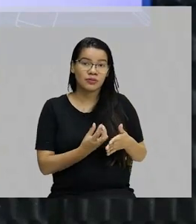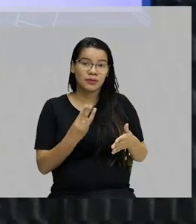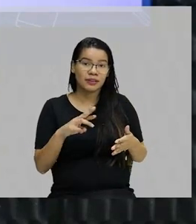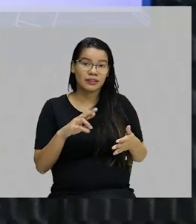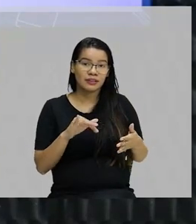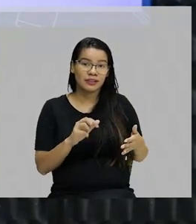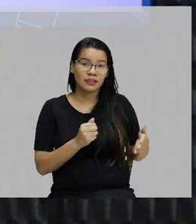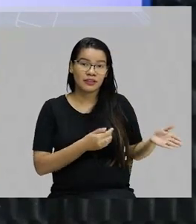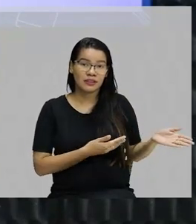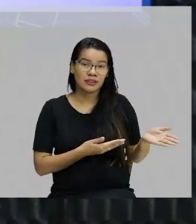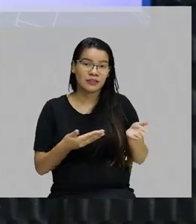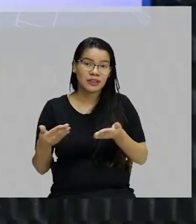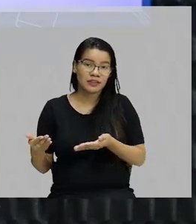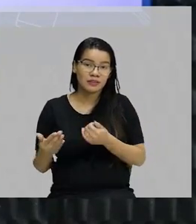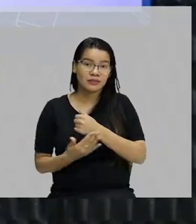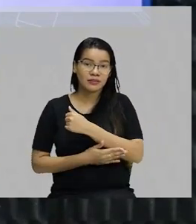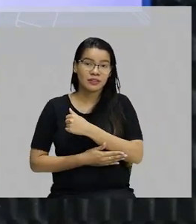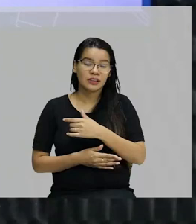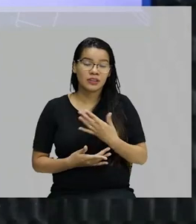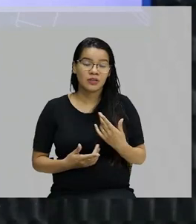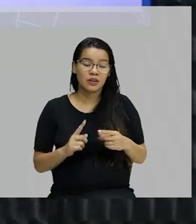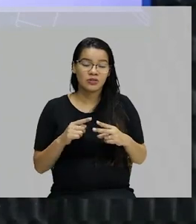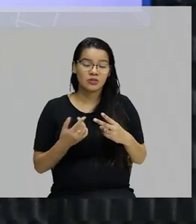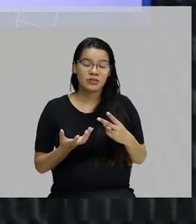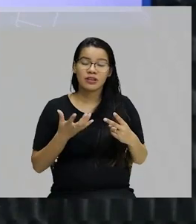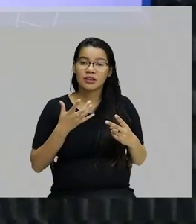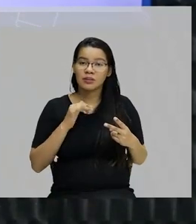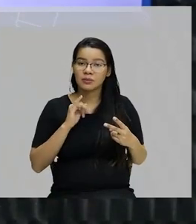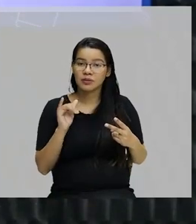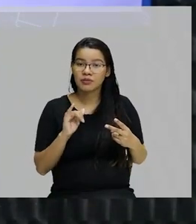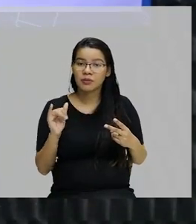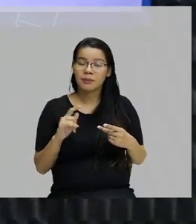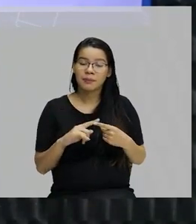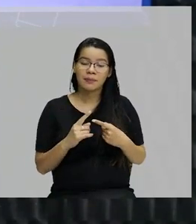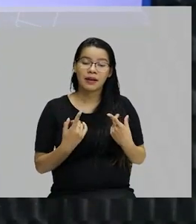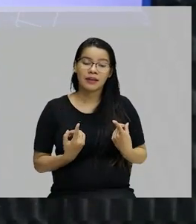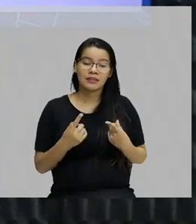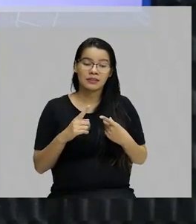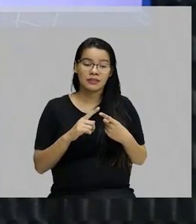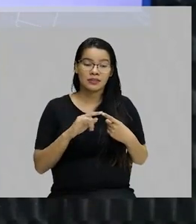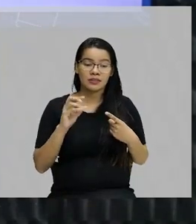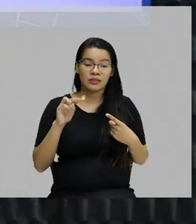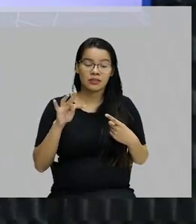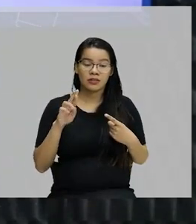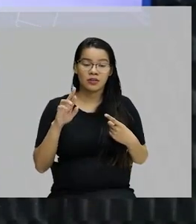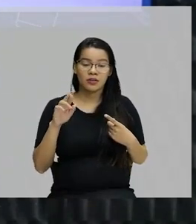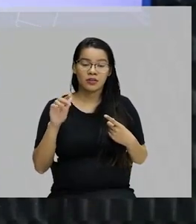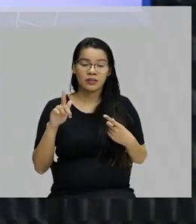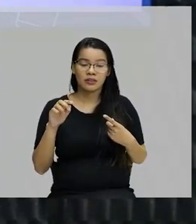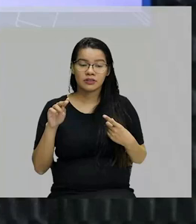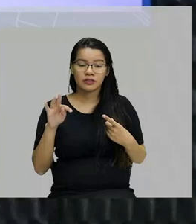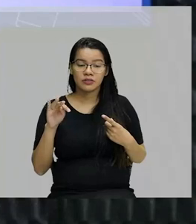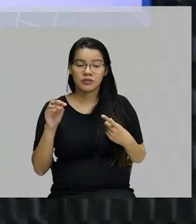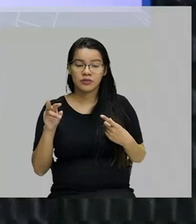querem uma informação todas duas buscam uma informação só que na interrogativa direta ele utiliza o